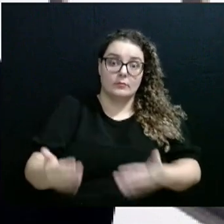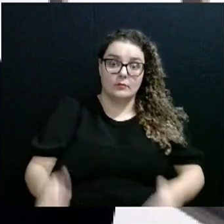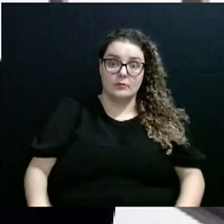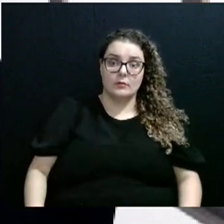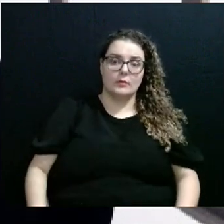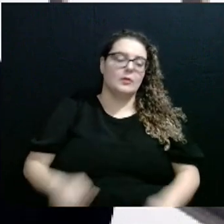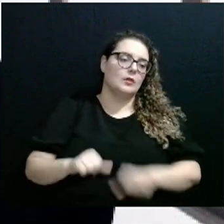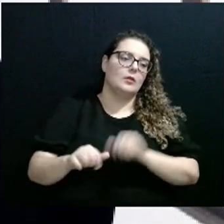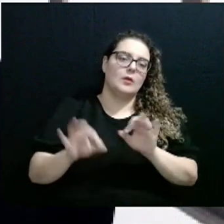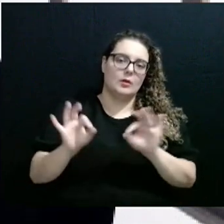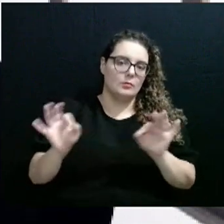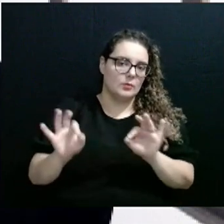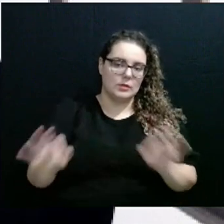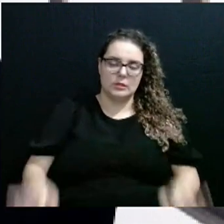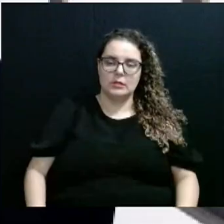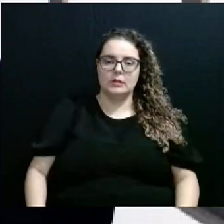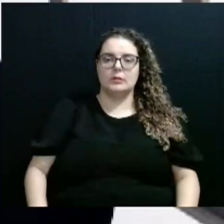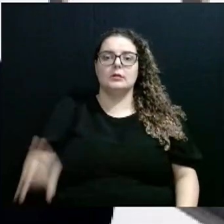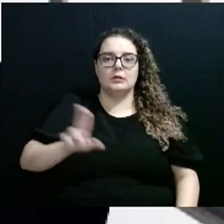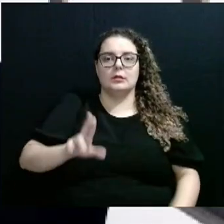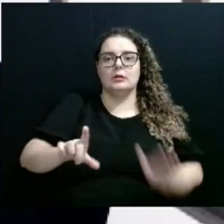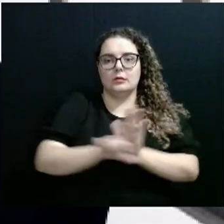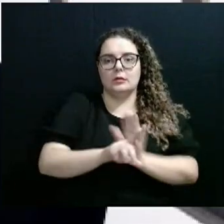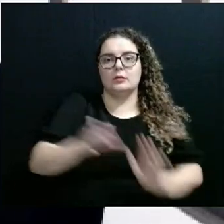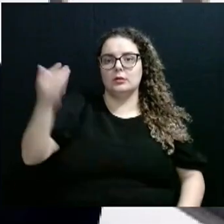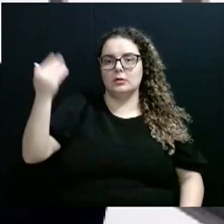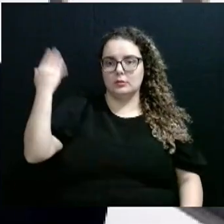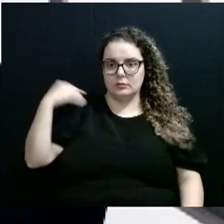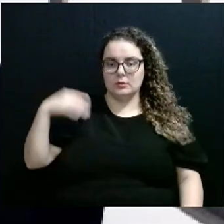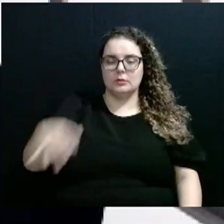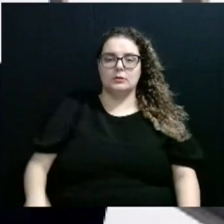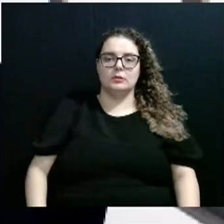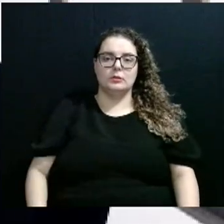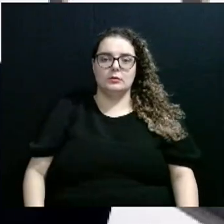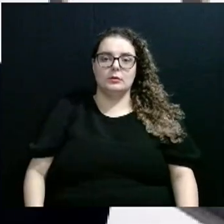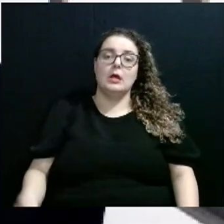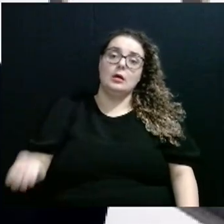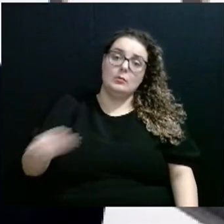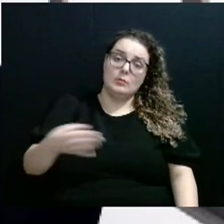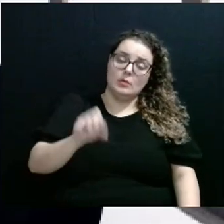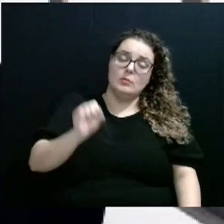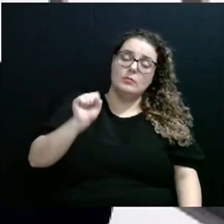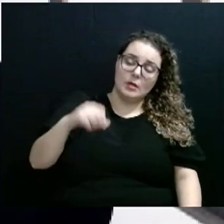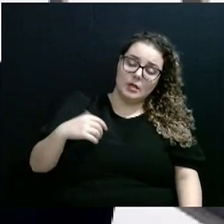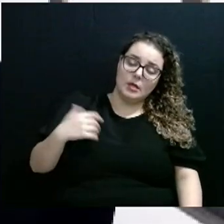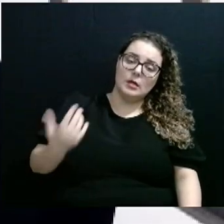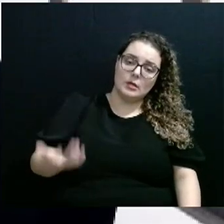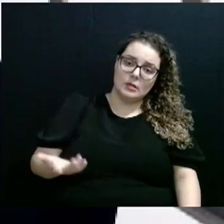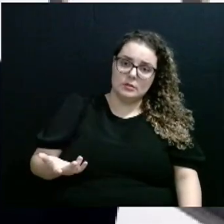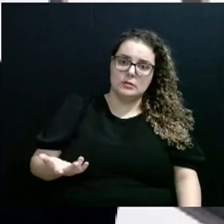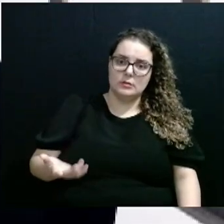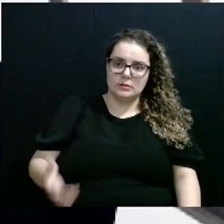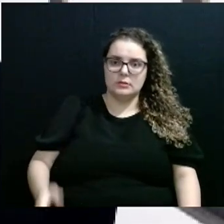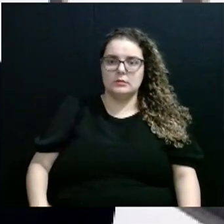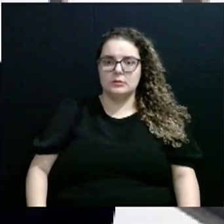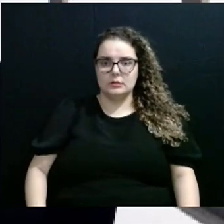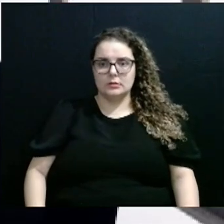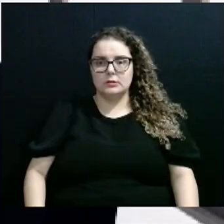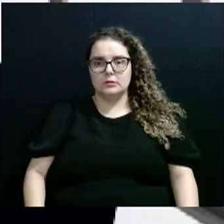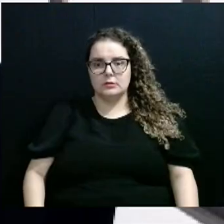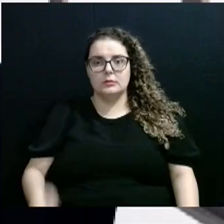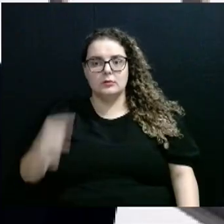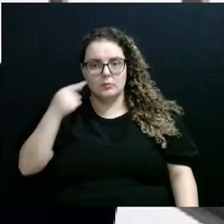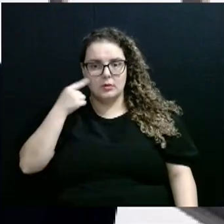aplicada a legislação à época. Para os novos, aí sim, em tese, aplicaria com essa mudança da